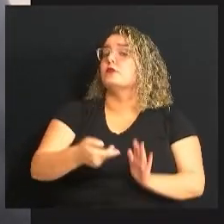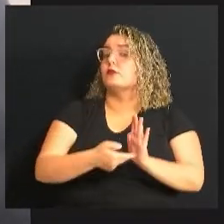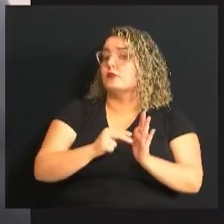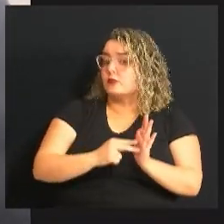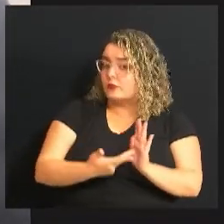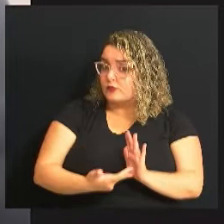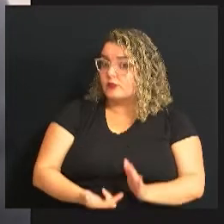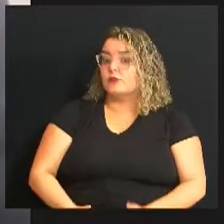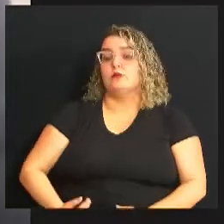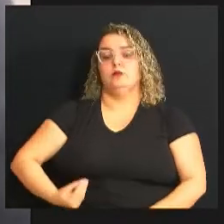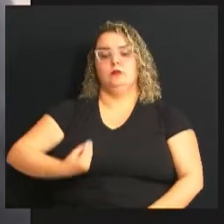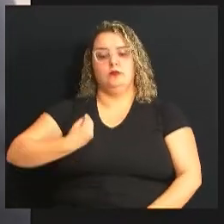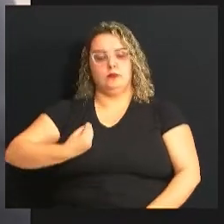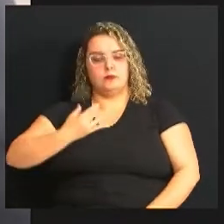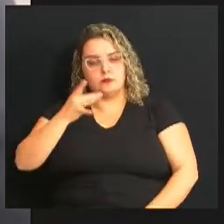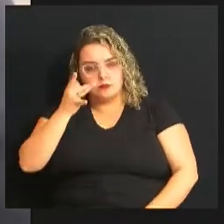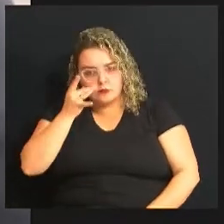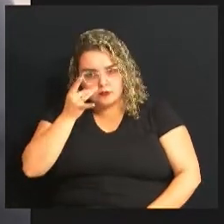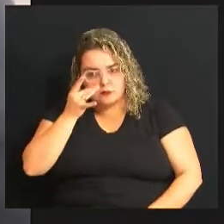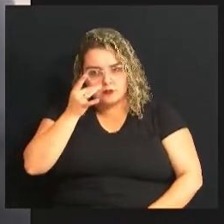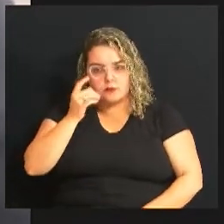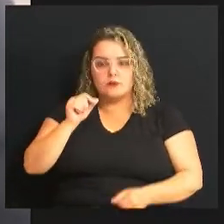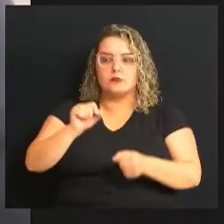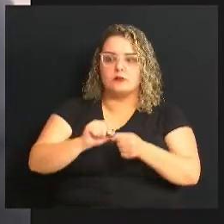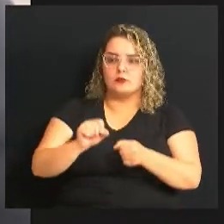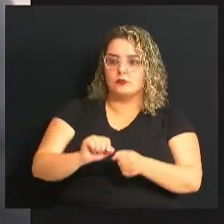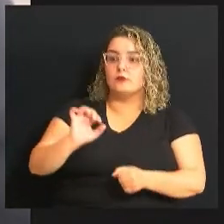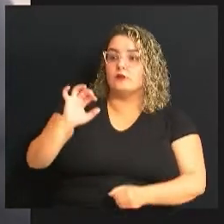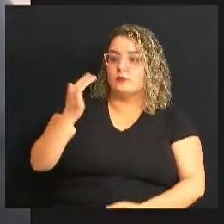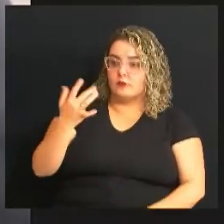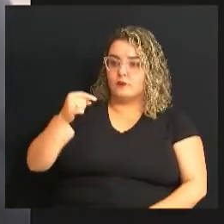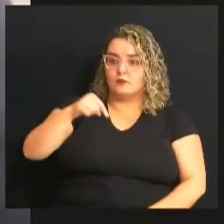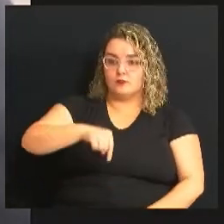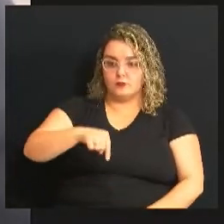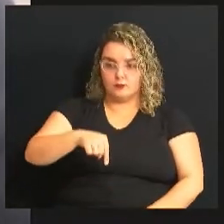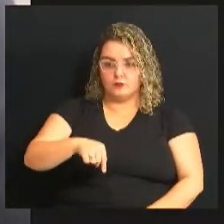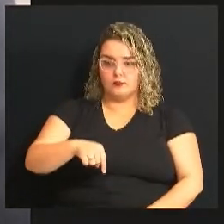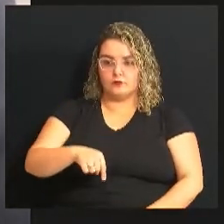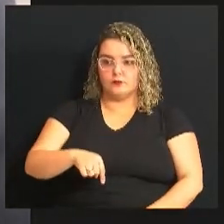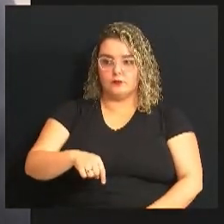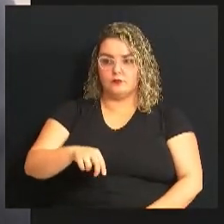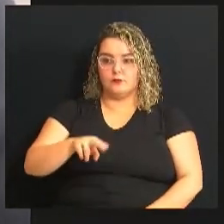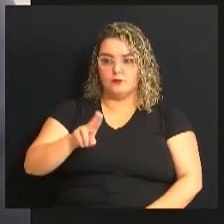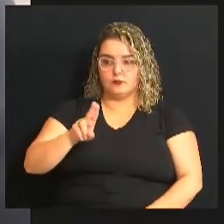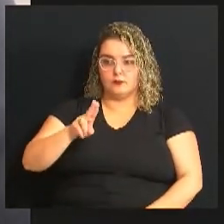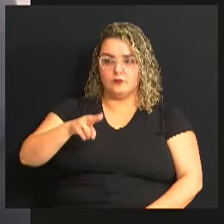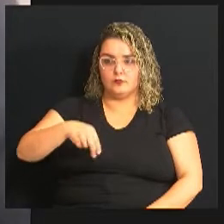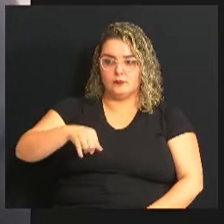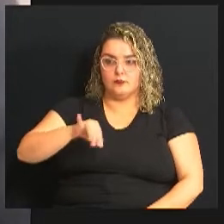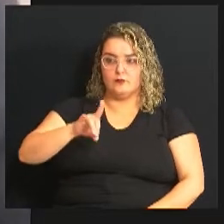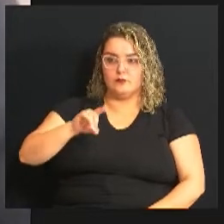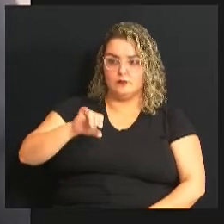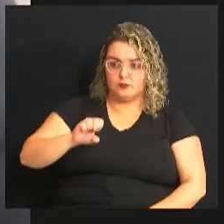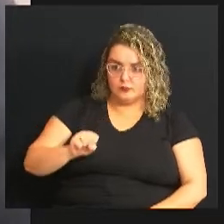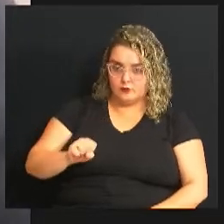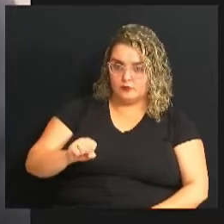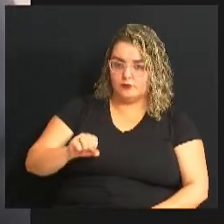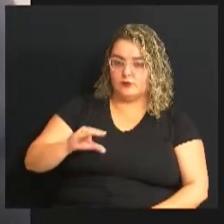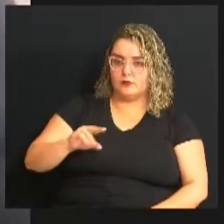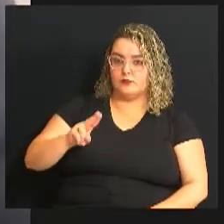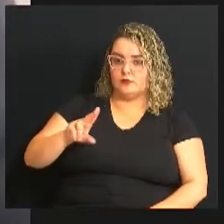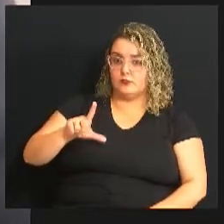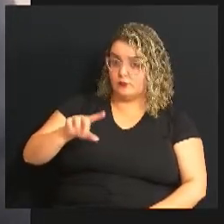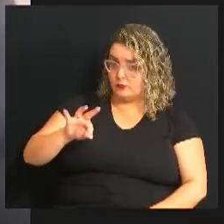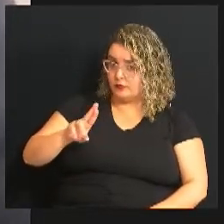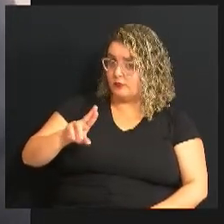sejam presenciais, então ela vai acontecer aqui no Unibis Cultural em São Paulo, mas a grande